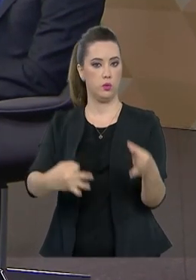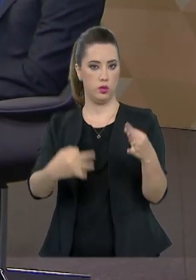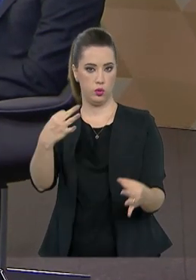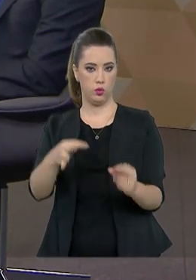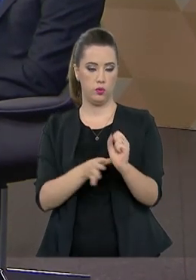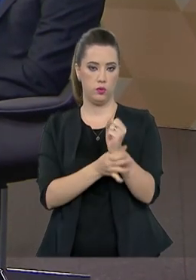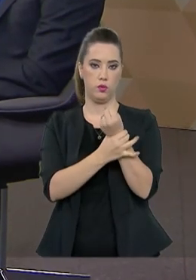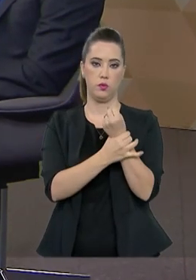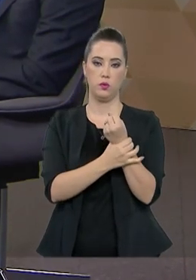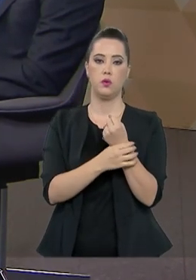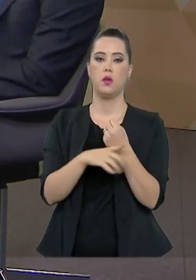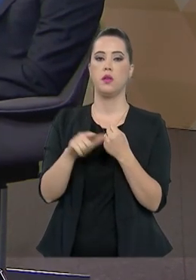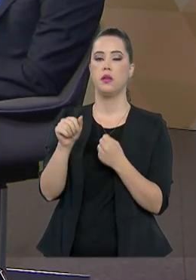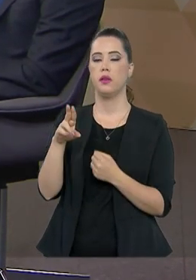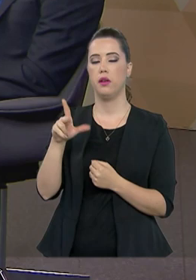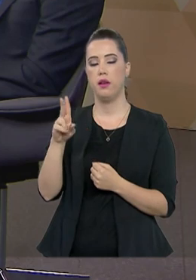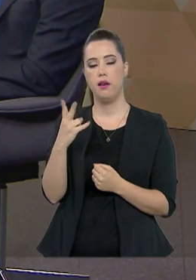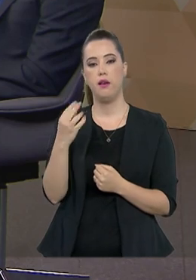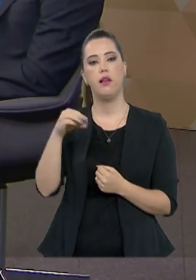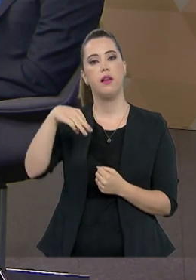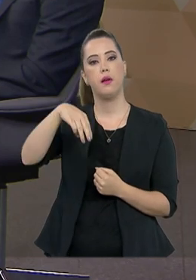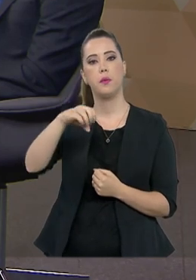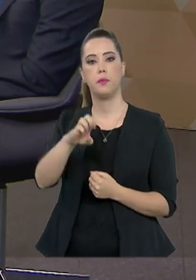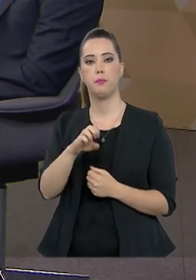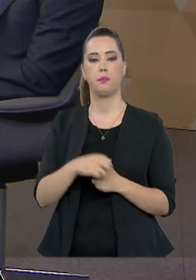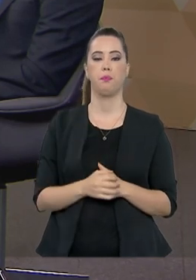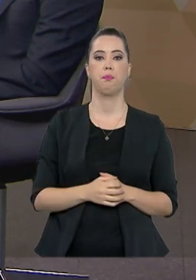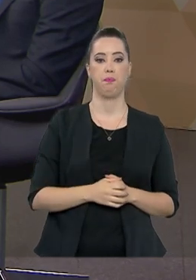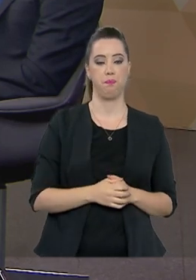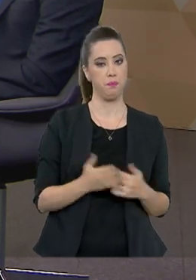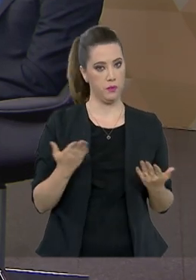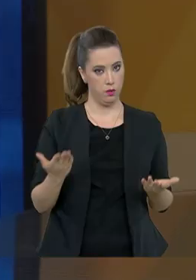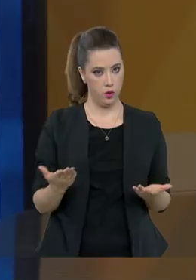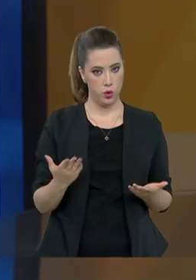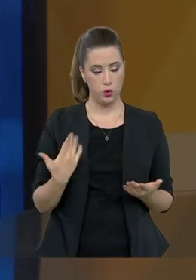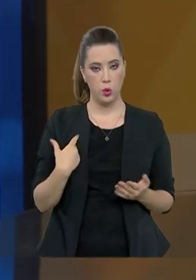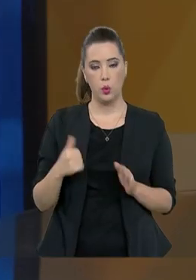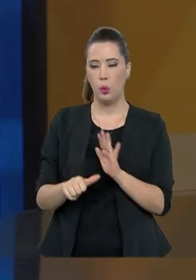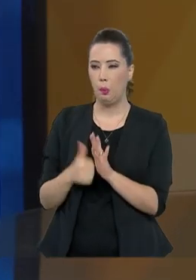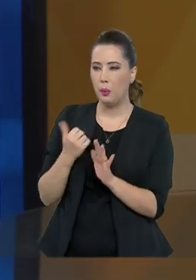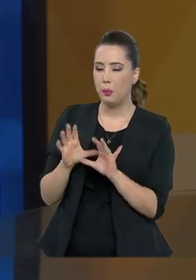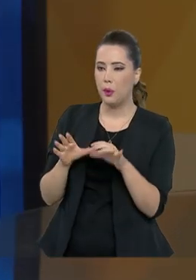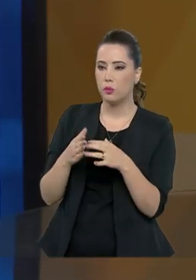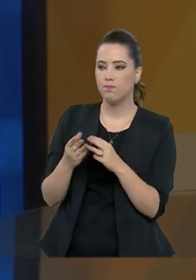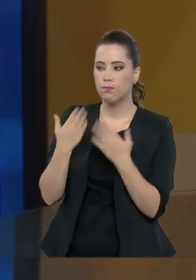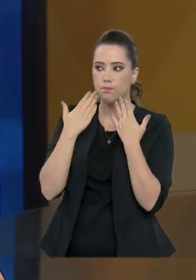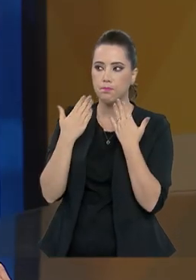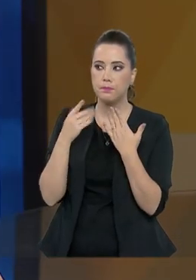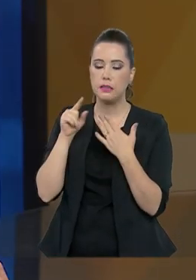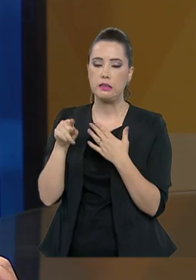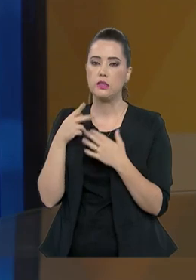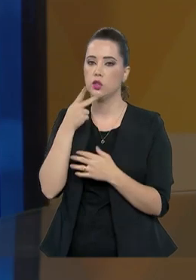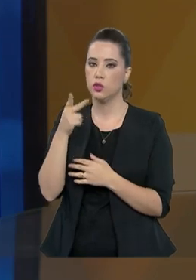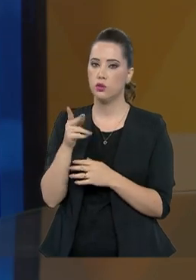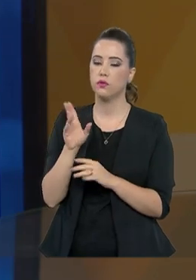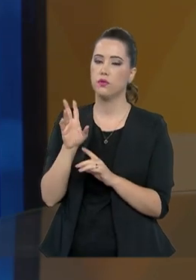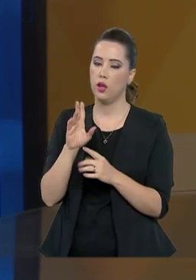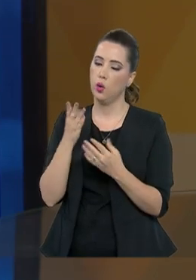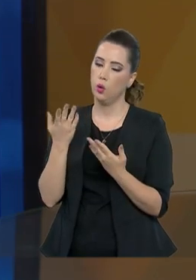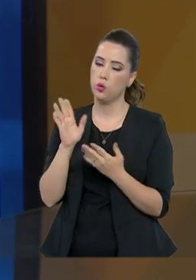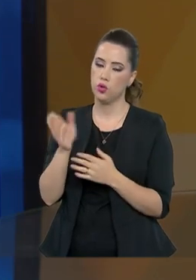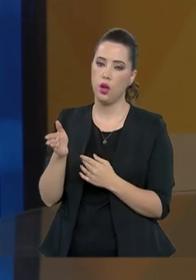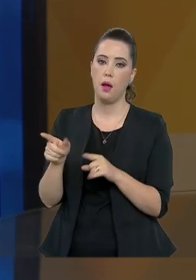Segurança Pública, Guilherme Jacques. Coordenador, no primeiro bloco a gente falou um pouquinho disso, mas uma das metas do Ministério da